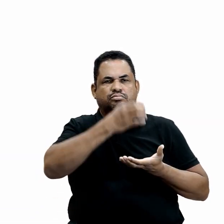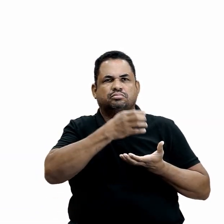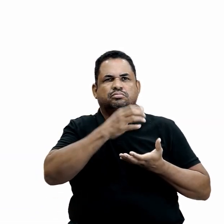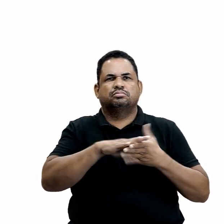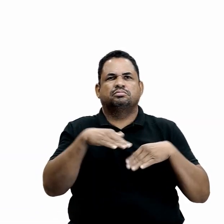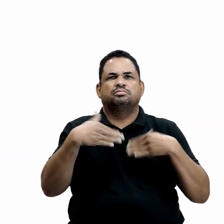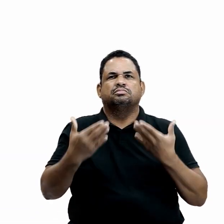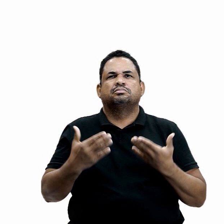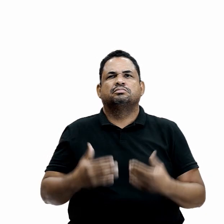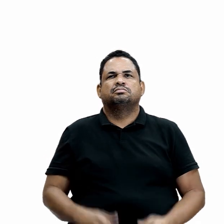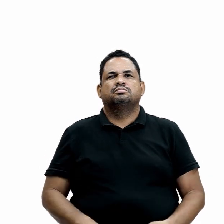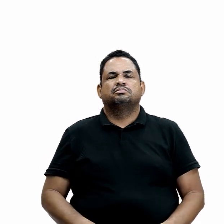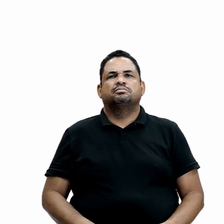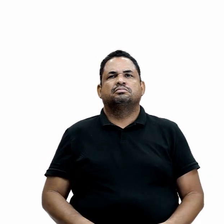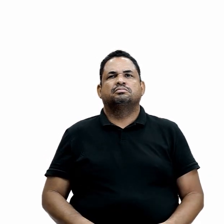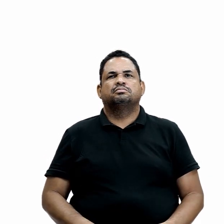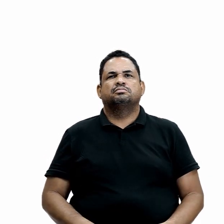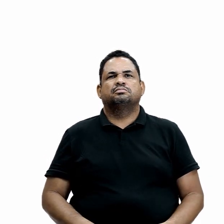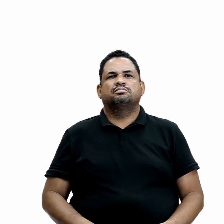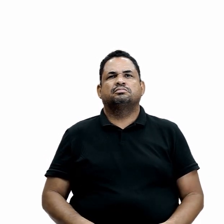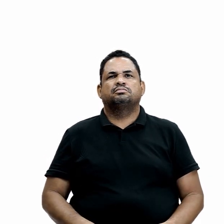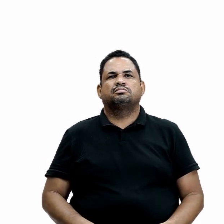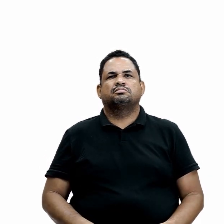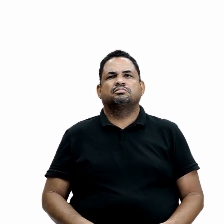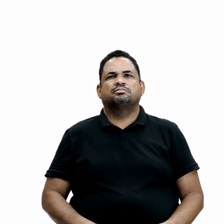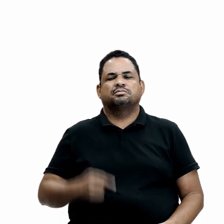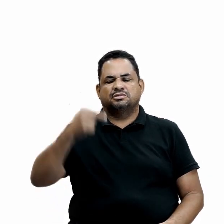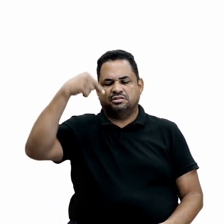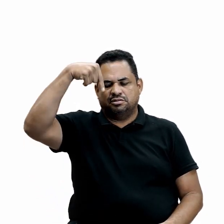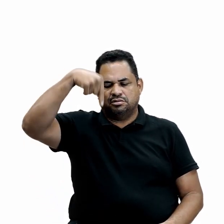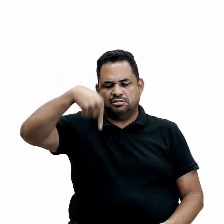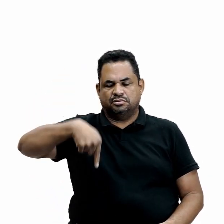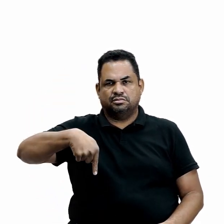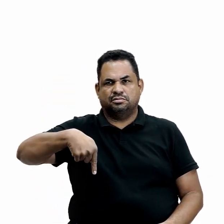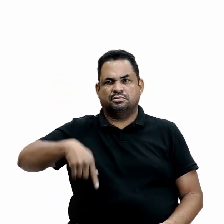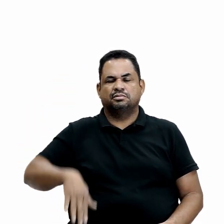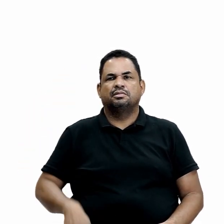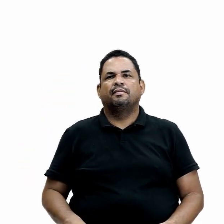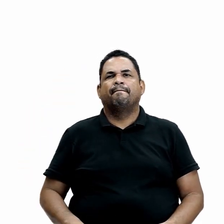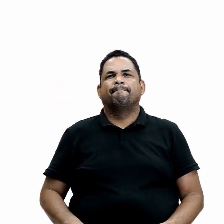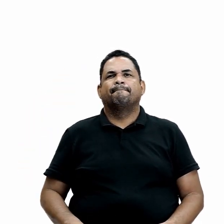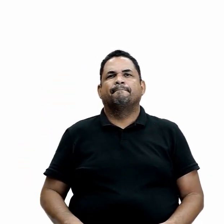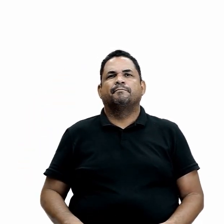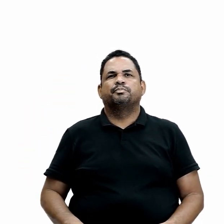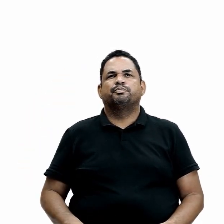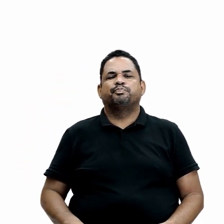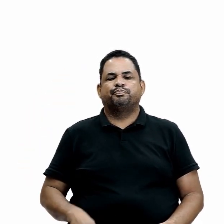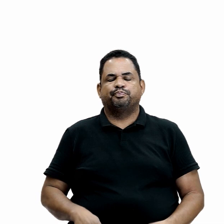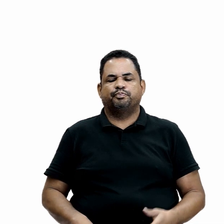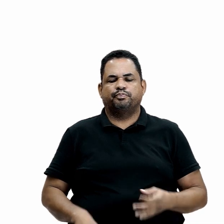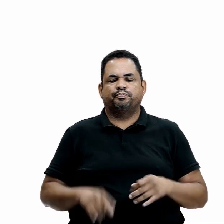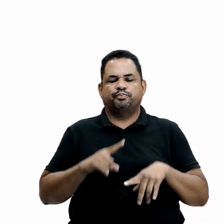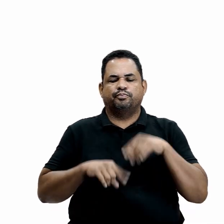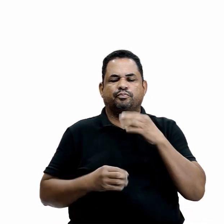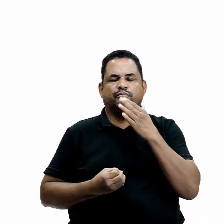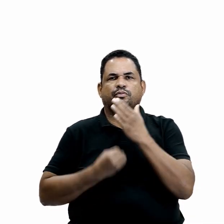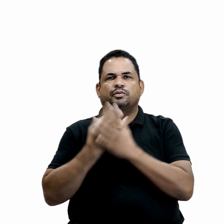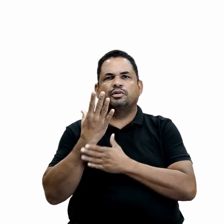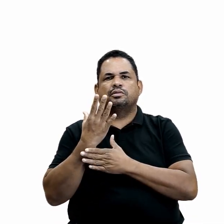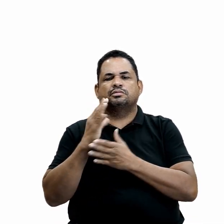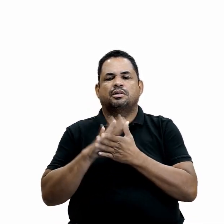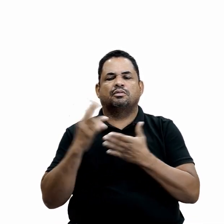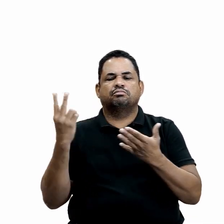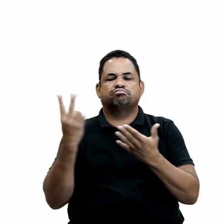aí, nós colocamos uma seta de cabeça para baixo, dizendo que produto foi formado, mas algo